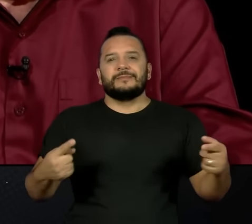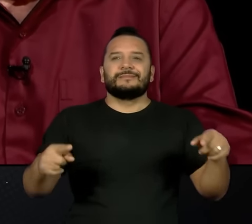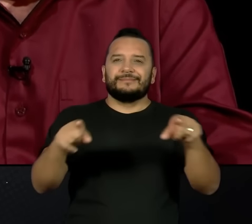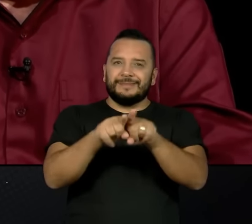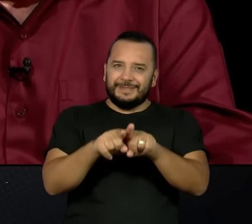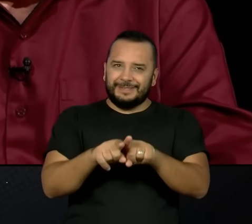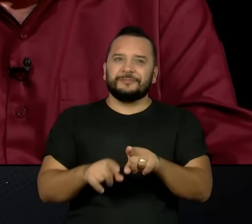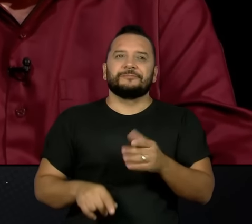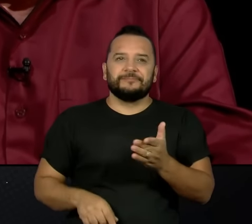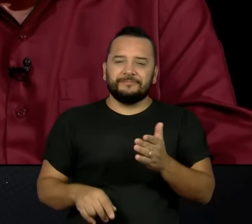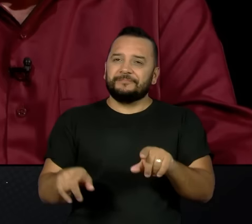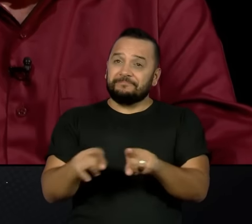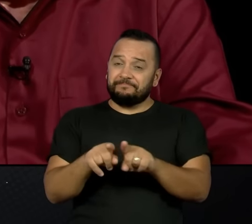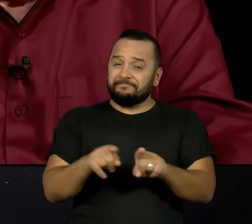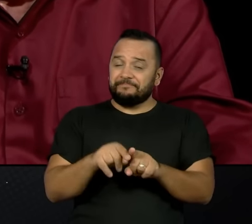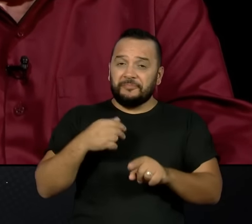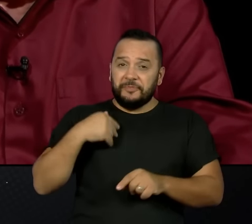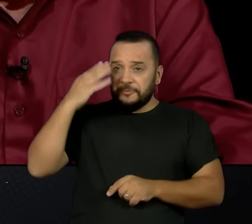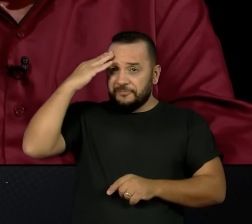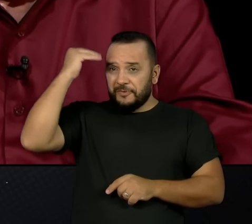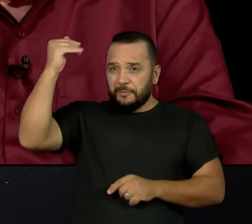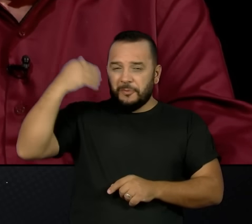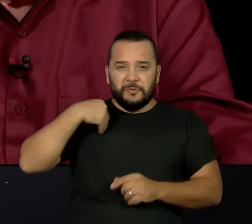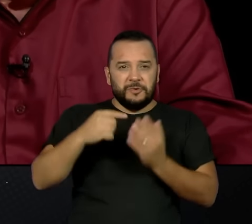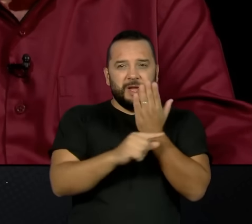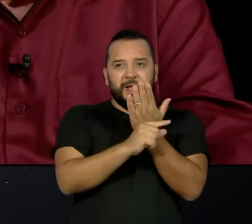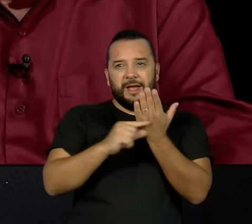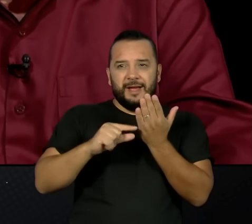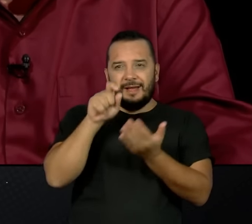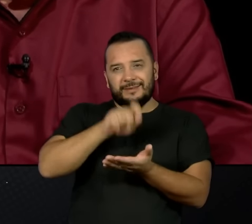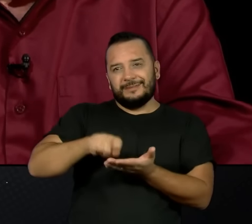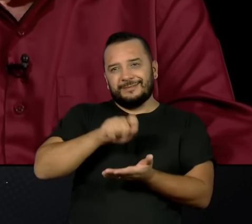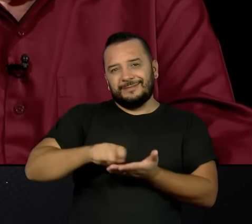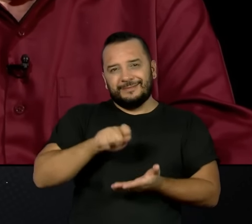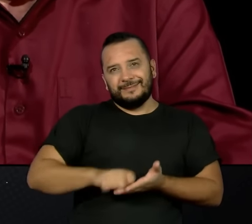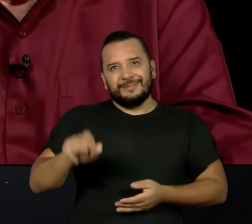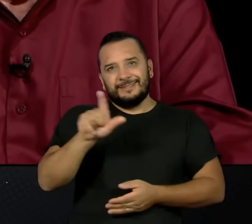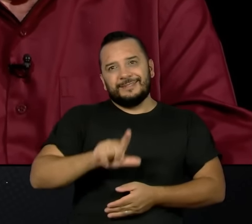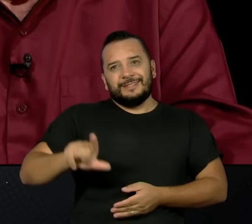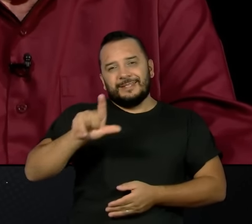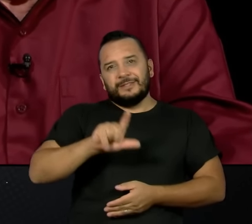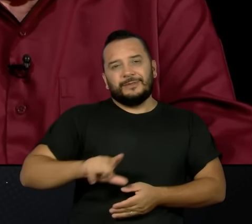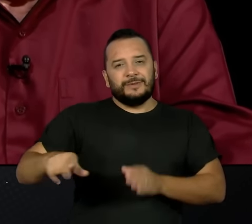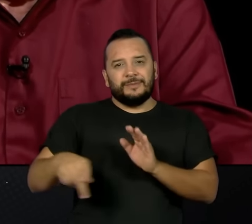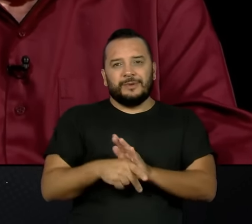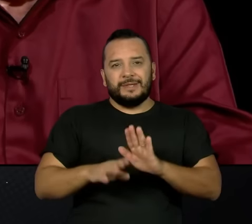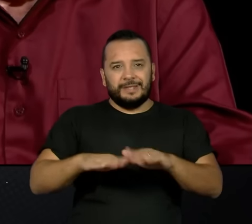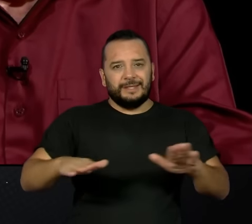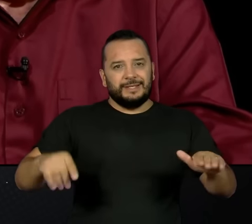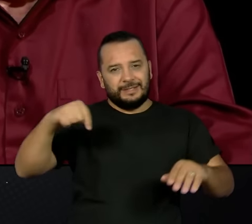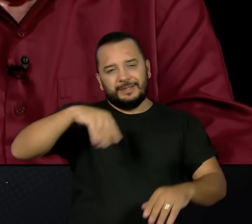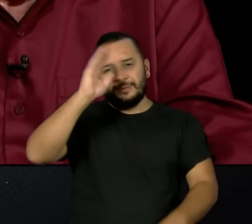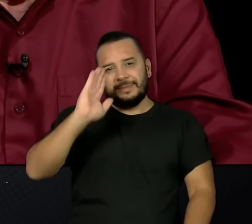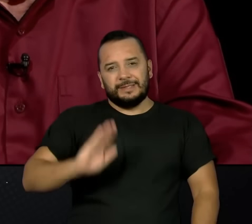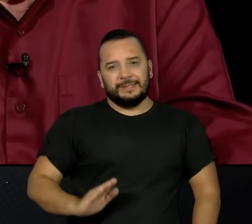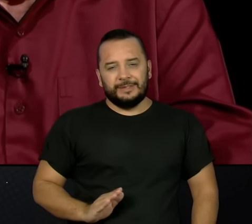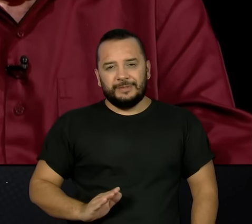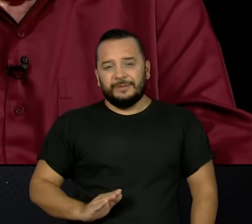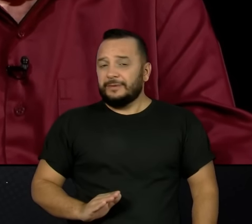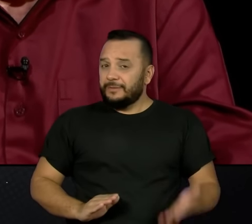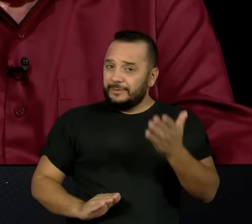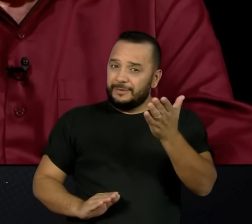dos maiores autores da literatura infanto-juvenil desse país, não é? Ser uma pessoa